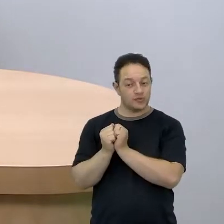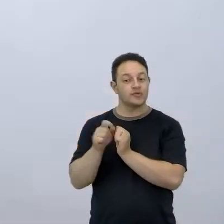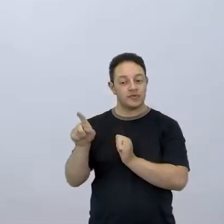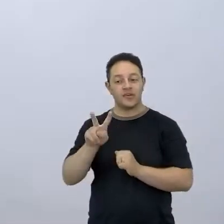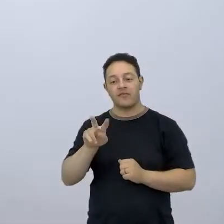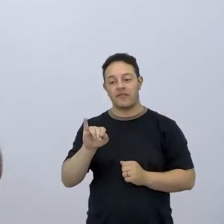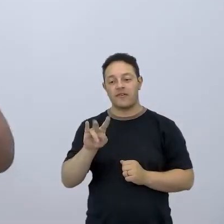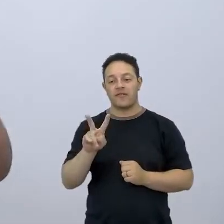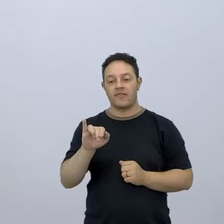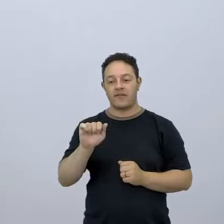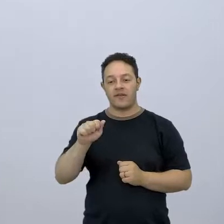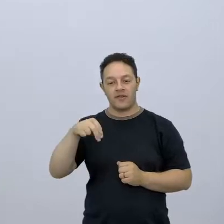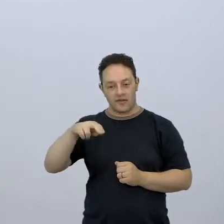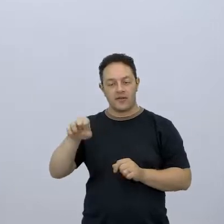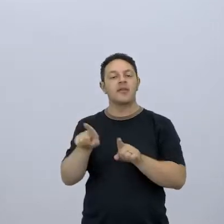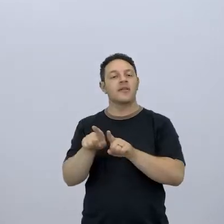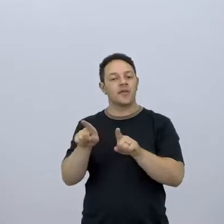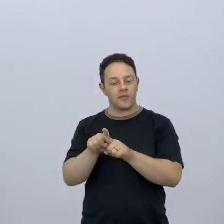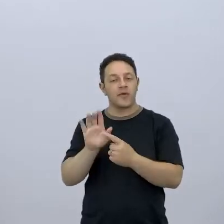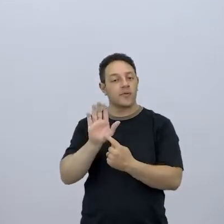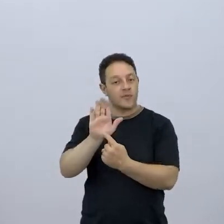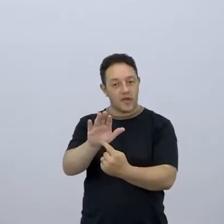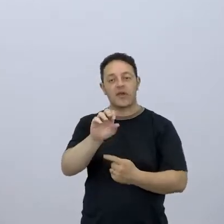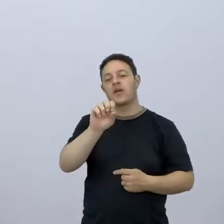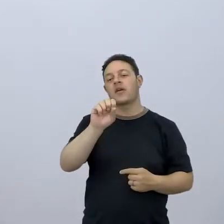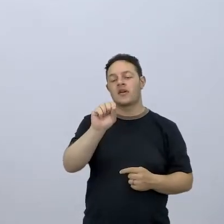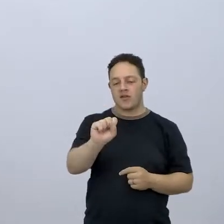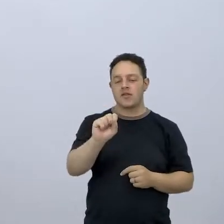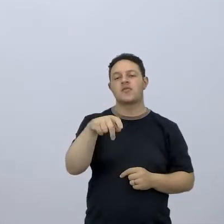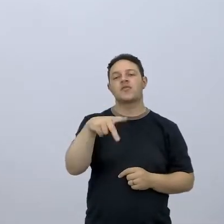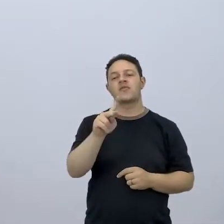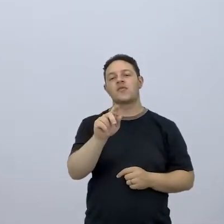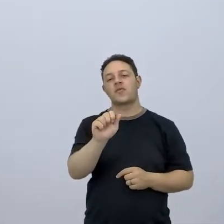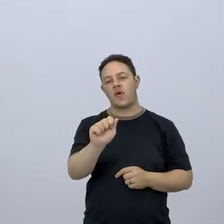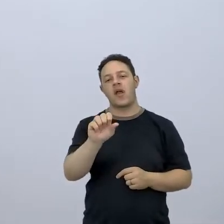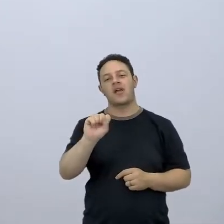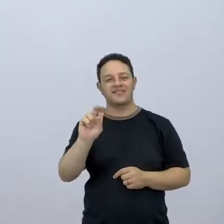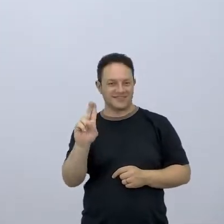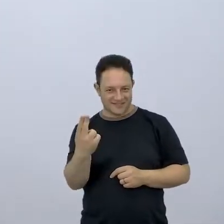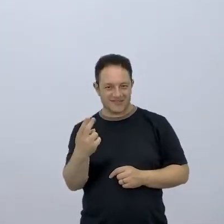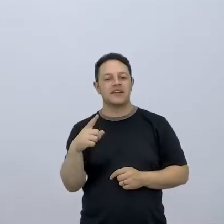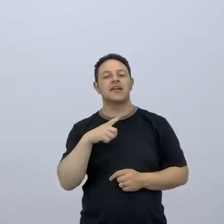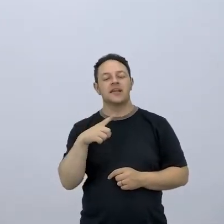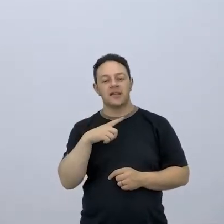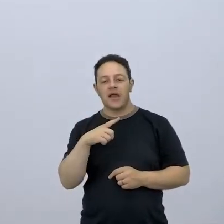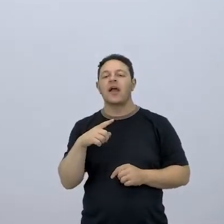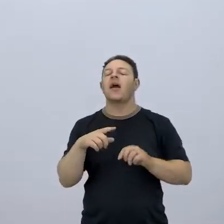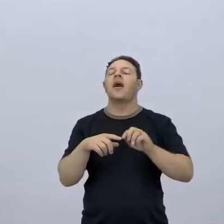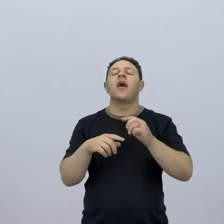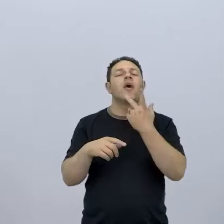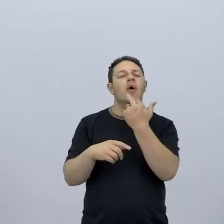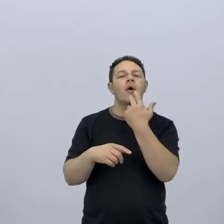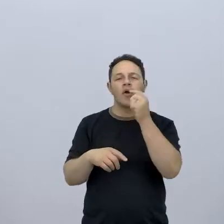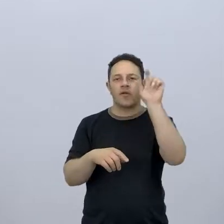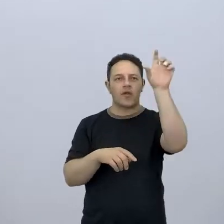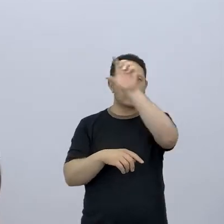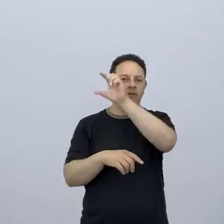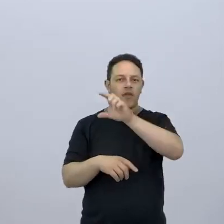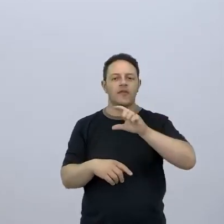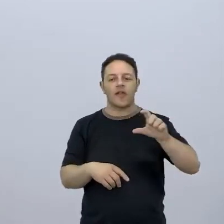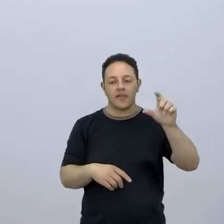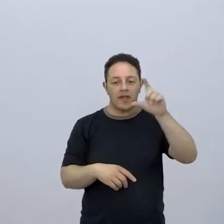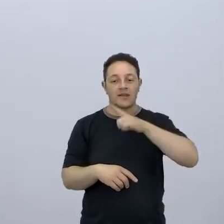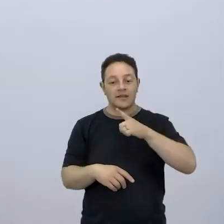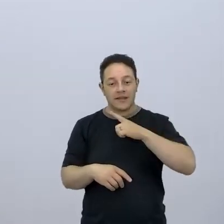sobre Scratch. Ela fez uma programação no Scratch do Genius, que é um jogo, né, que ele apresenta uma sequência de cores e você tem que repetir